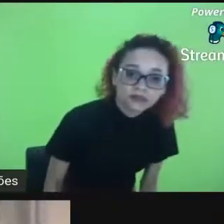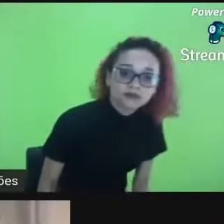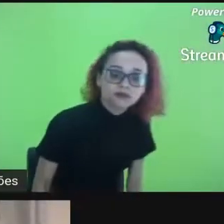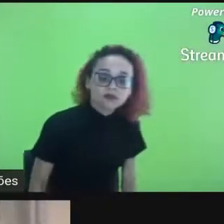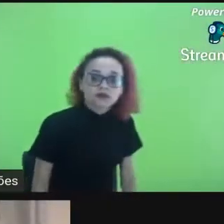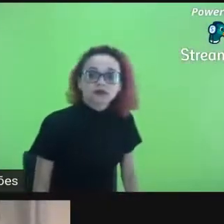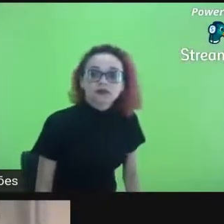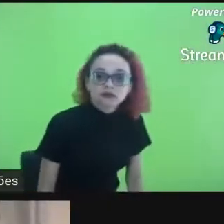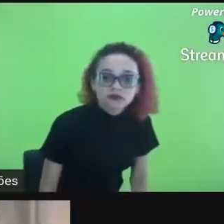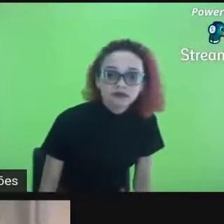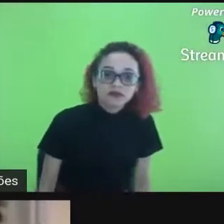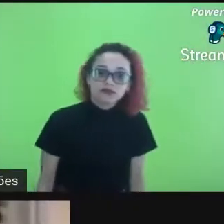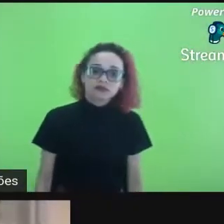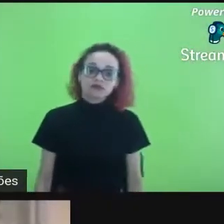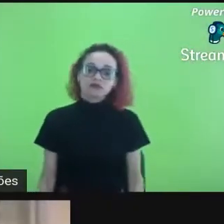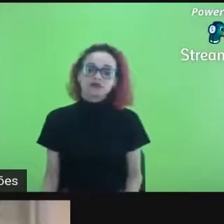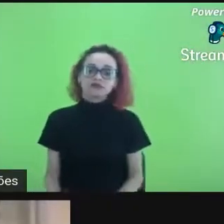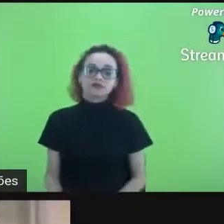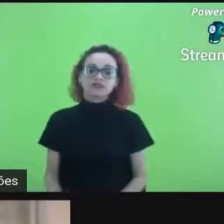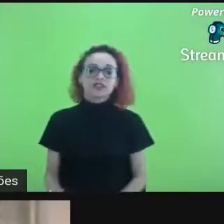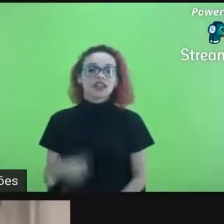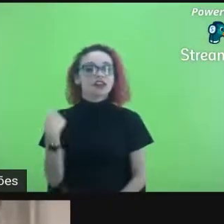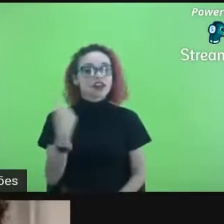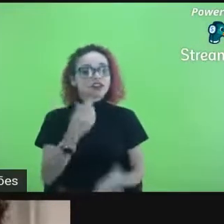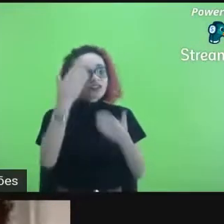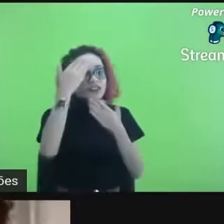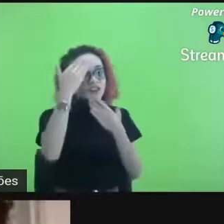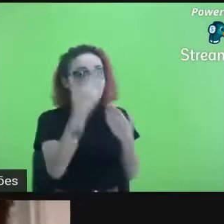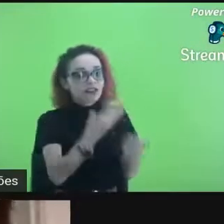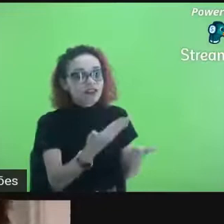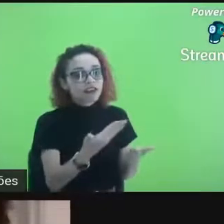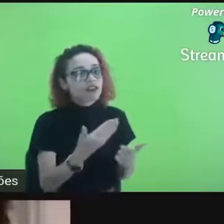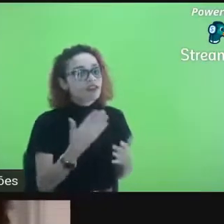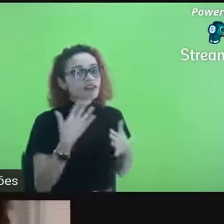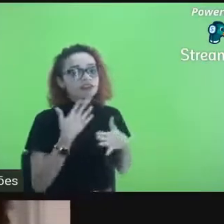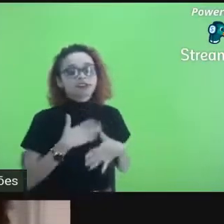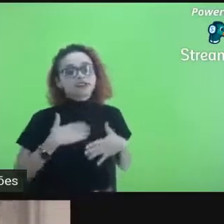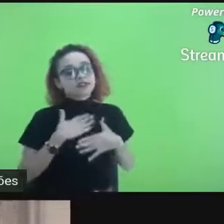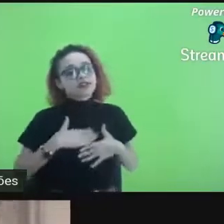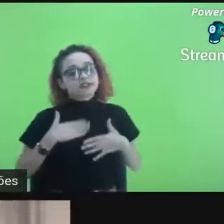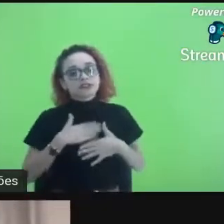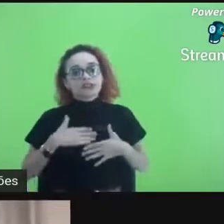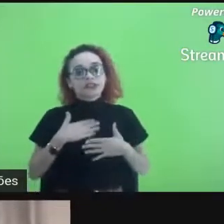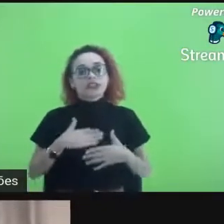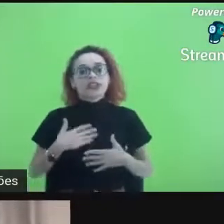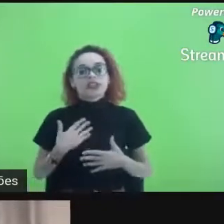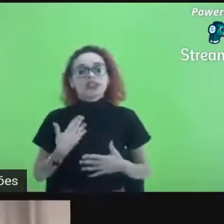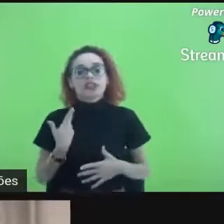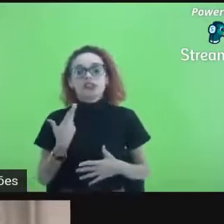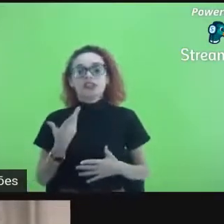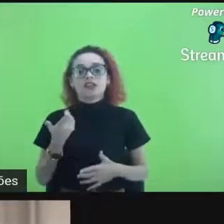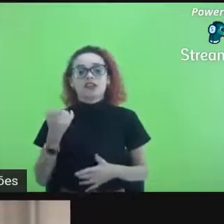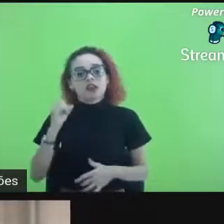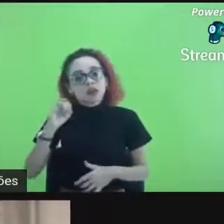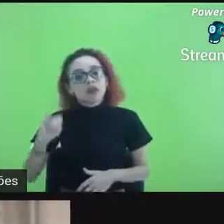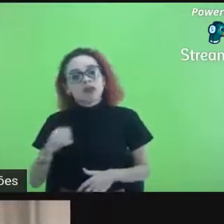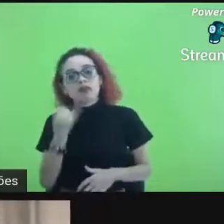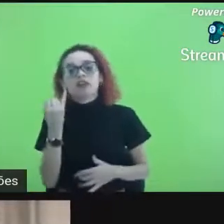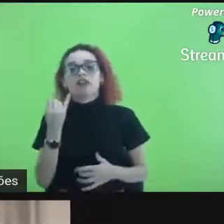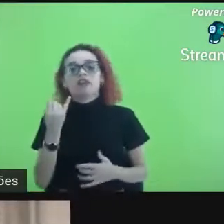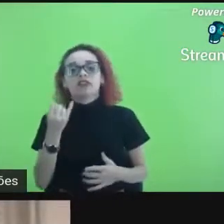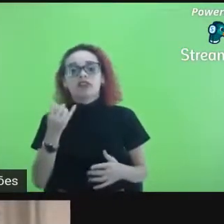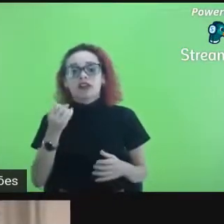Ô, Joyce, nós que agradecemos, é, né, uma honra poder beber um pouco mais dessa fonte, né,